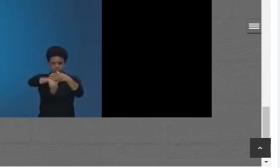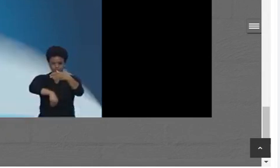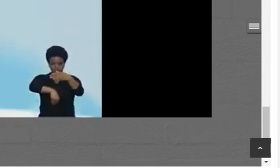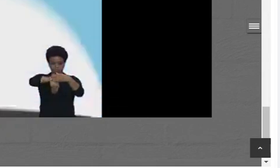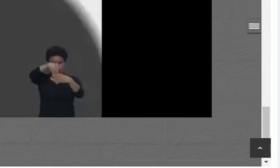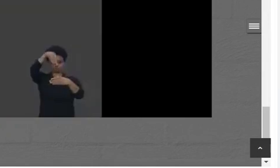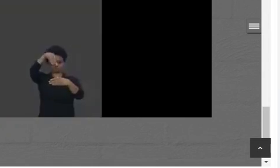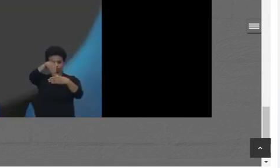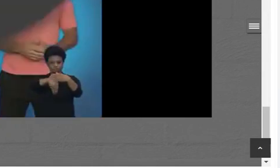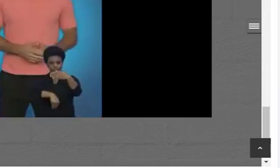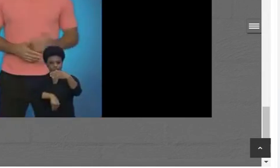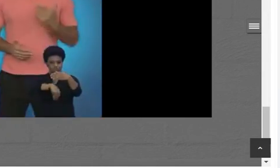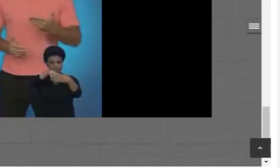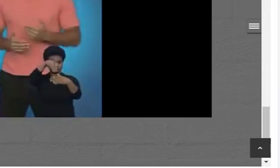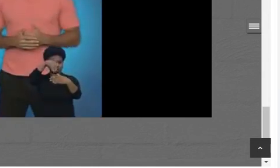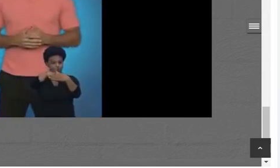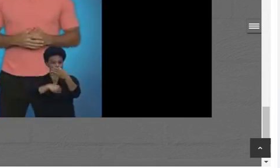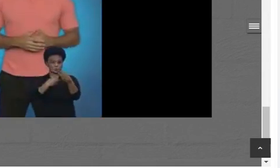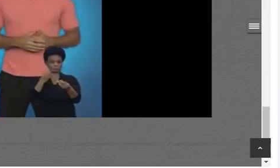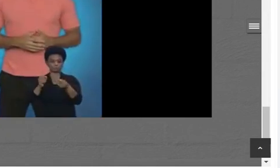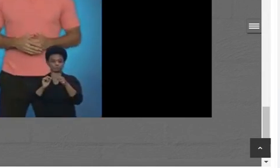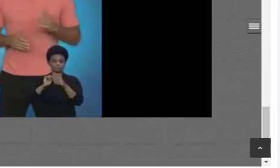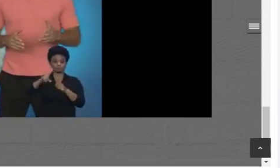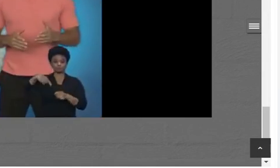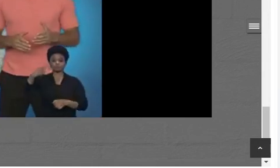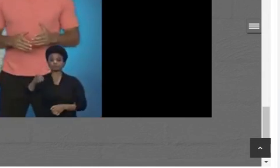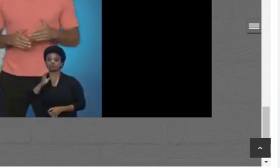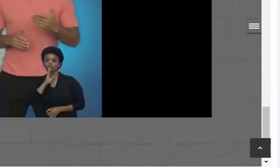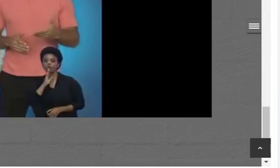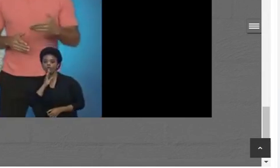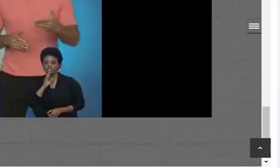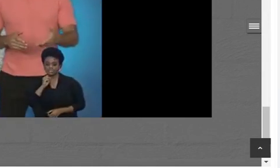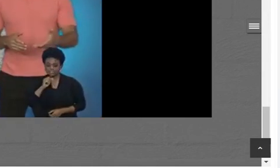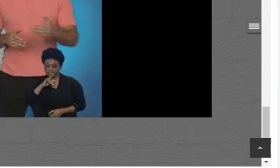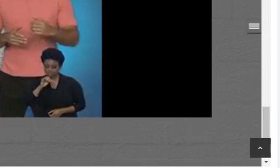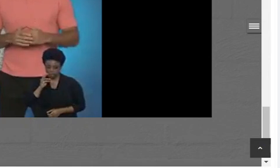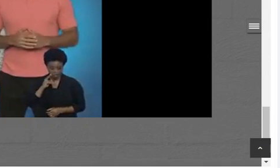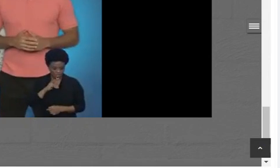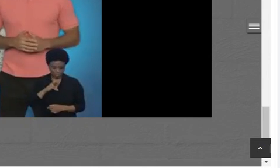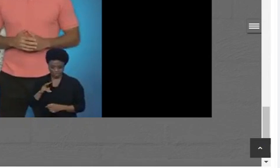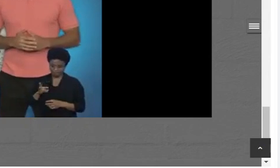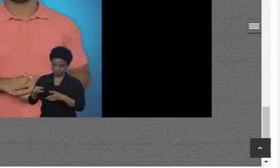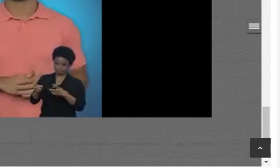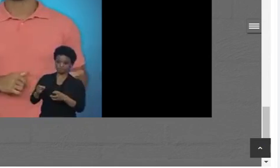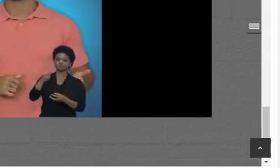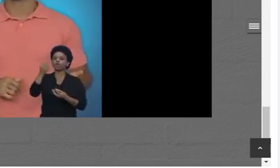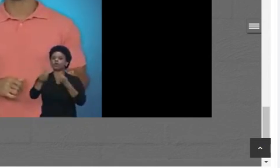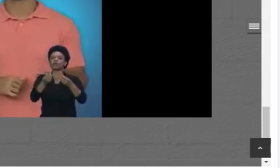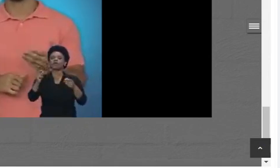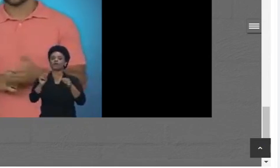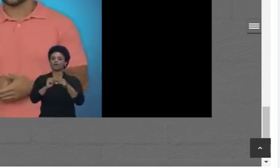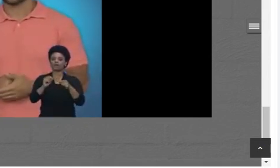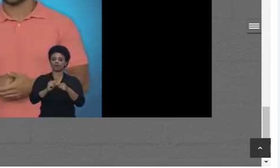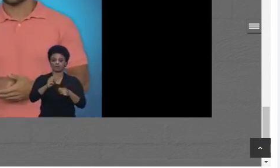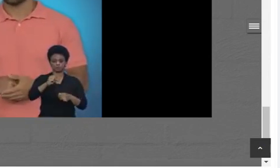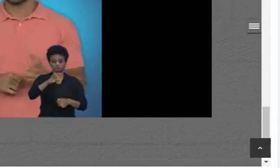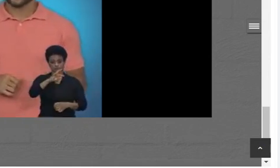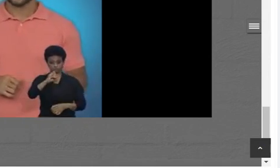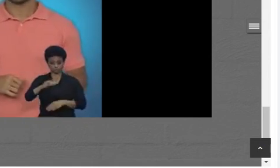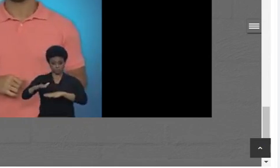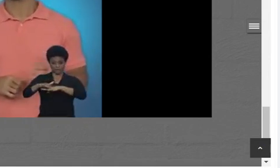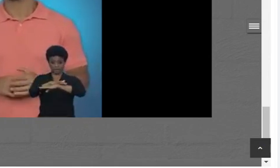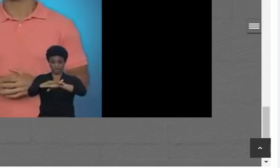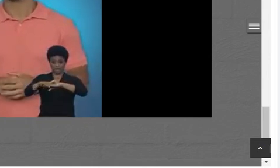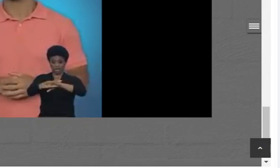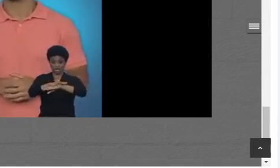barrilete. Depois de conhecer o solo, a gente define o tipo de fundação que vai empregar. As fundações podem ser rasas, quando